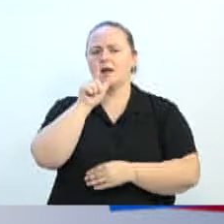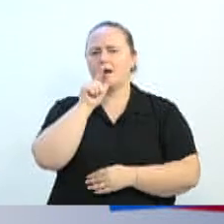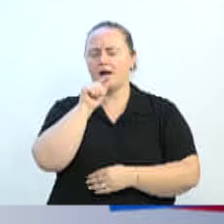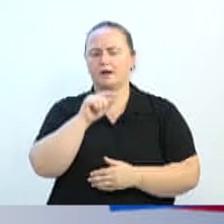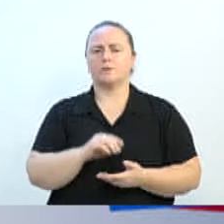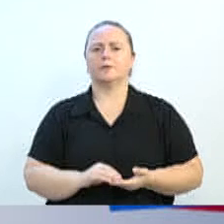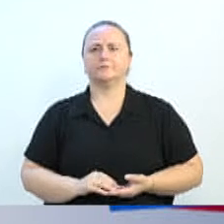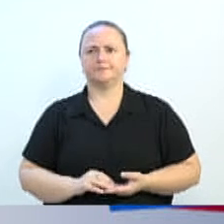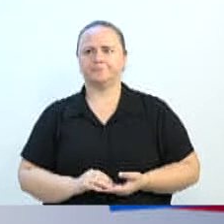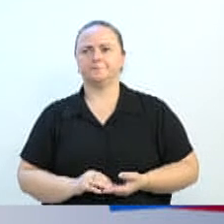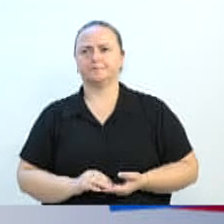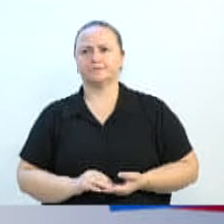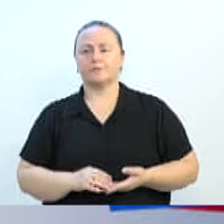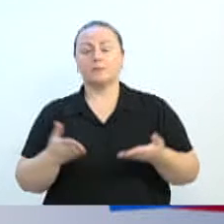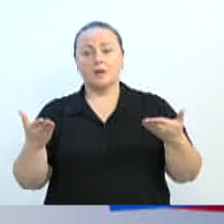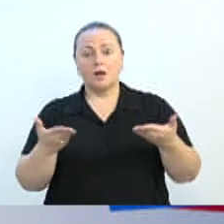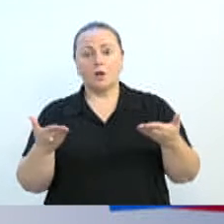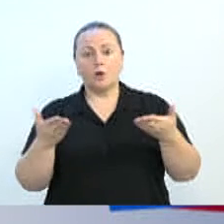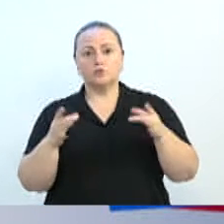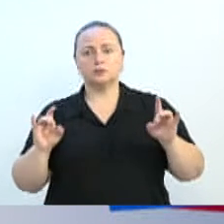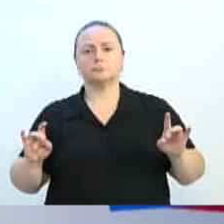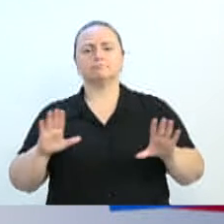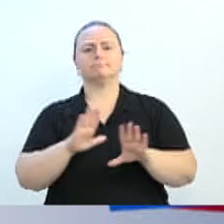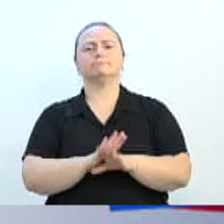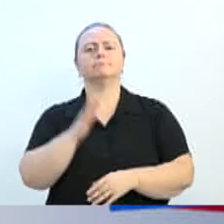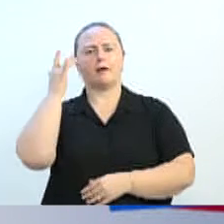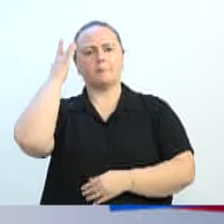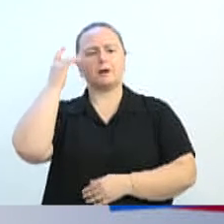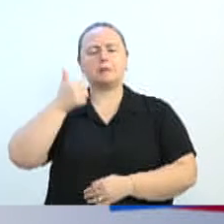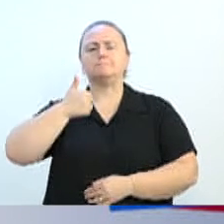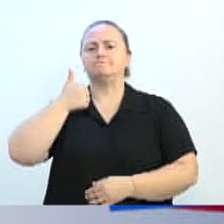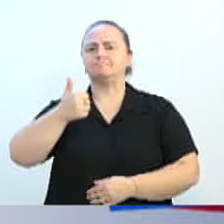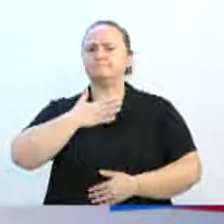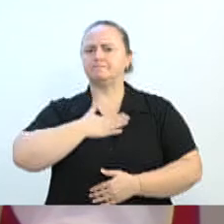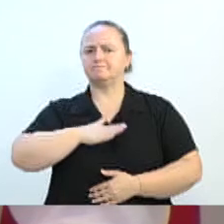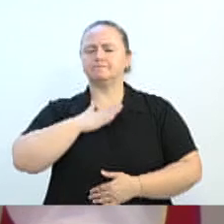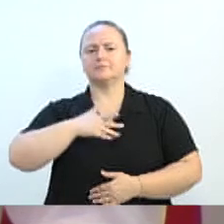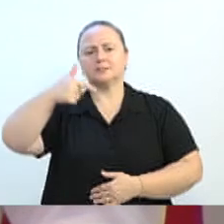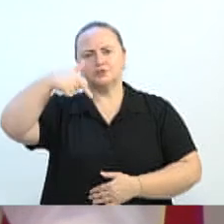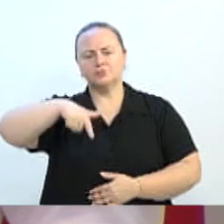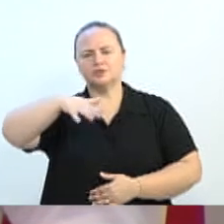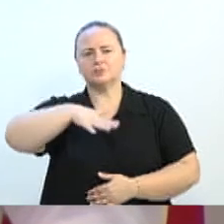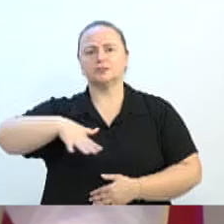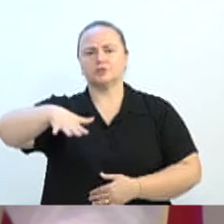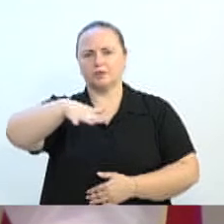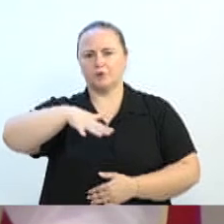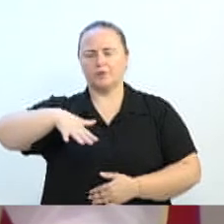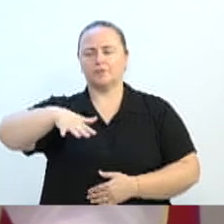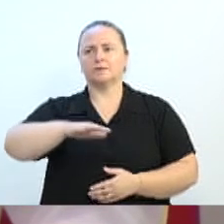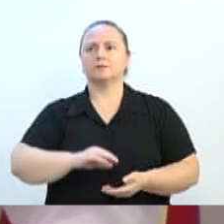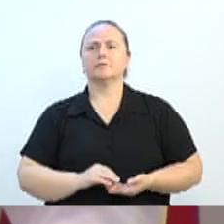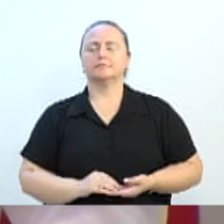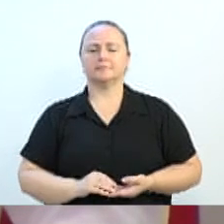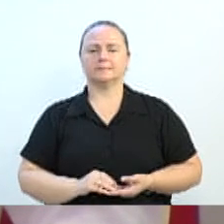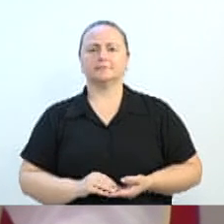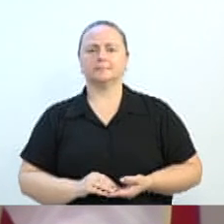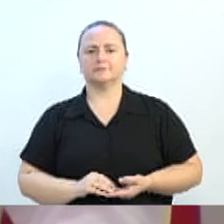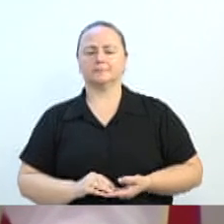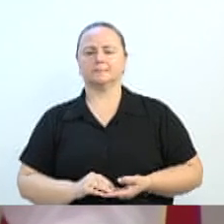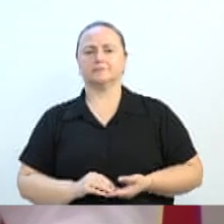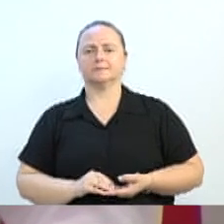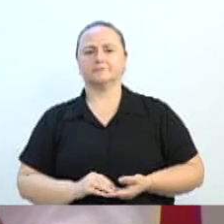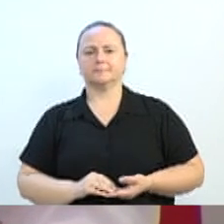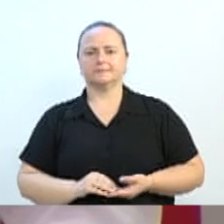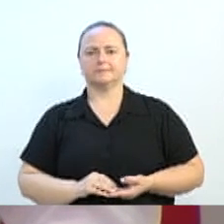provavelmente hoje deve finalizar e amanhã vida volta ao normal nas regiões das tratativas seguindo a próxima foto também é Ari